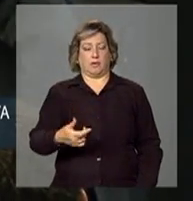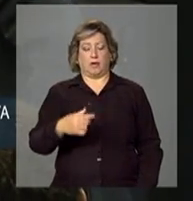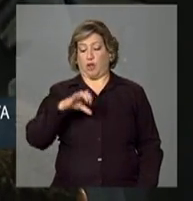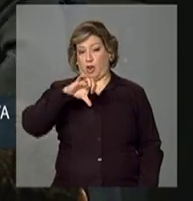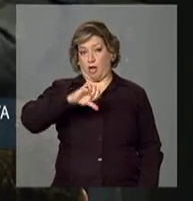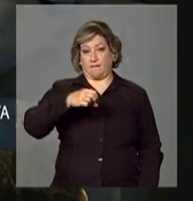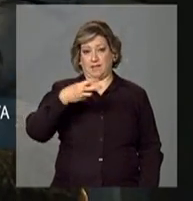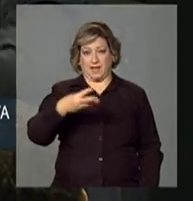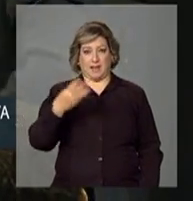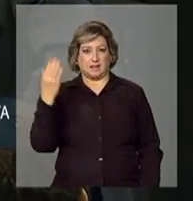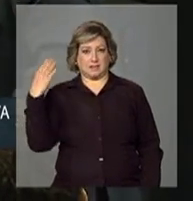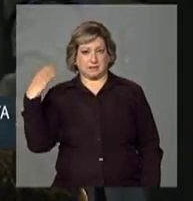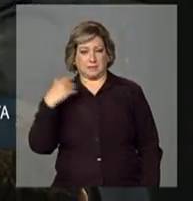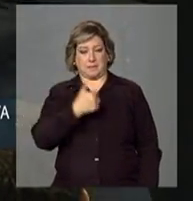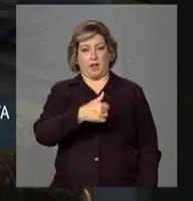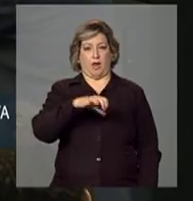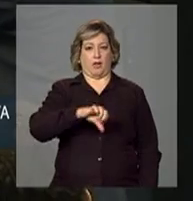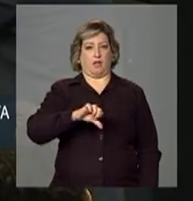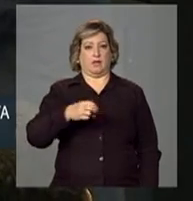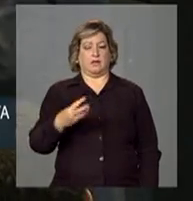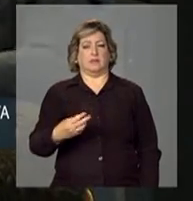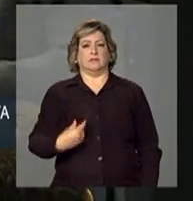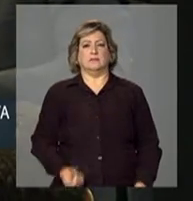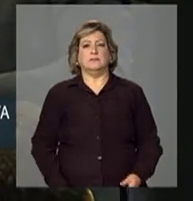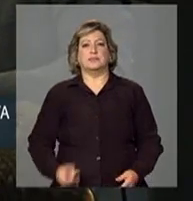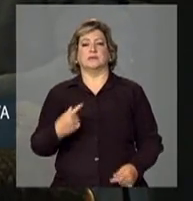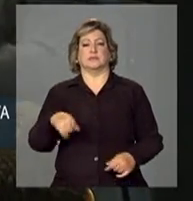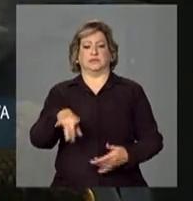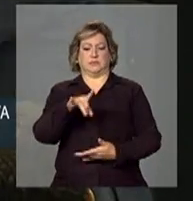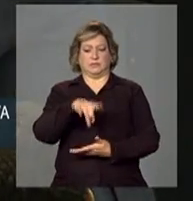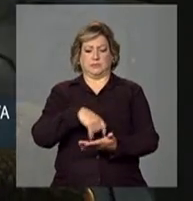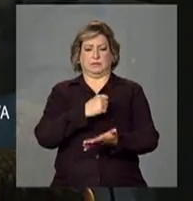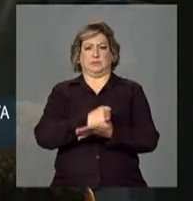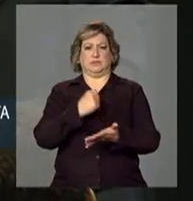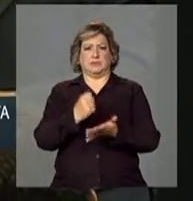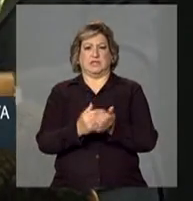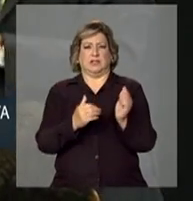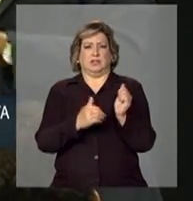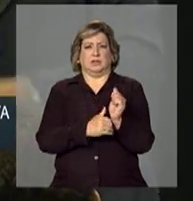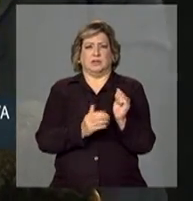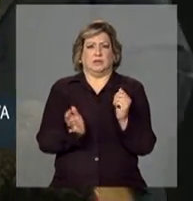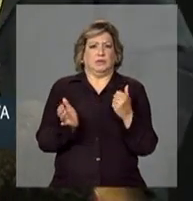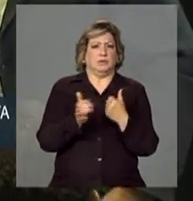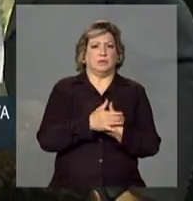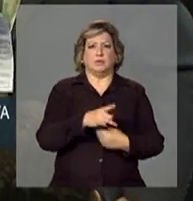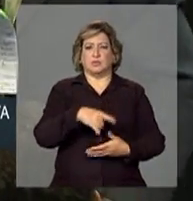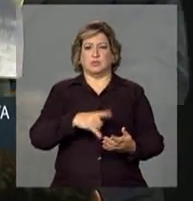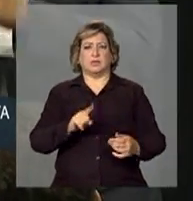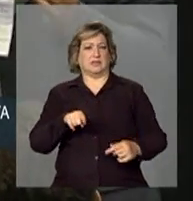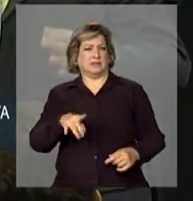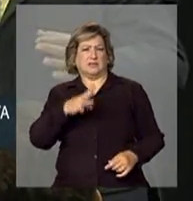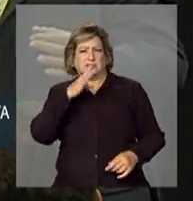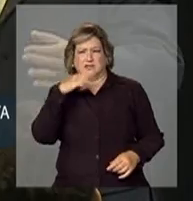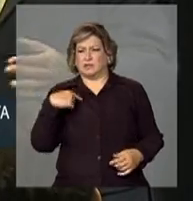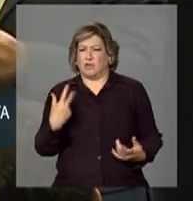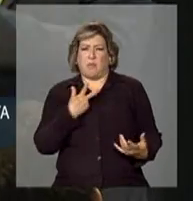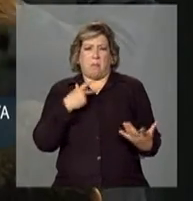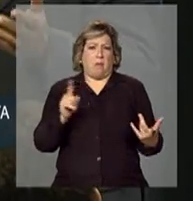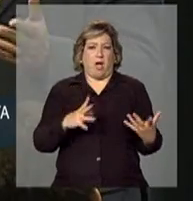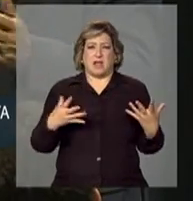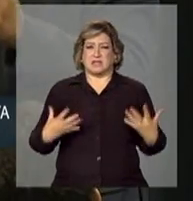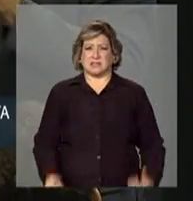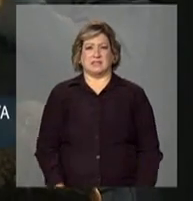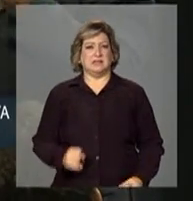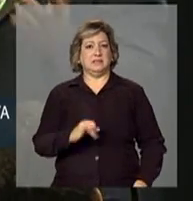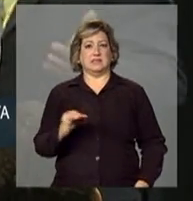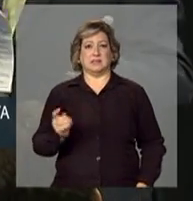do Rio Centro, e outras notórias, essa documentada, omitindo documentos, isso é inaceitável para quem